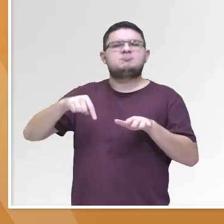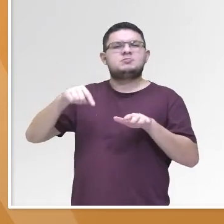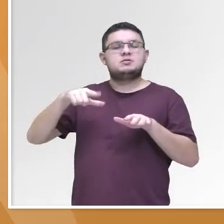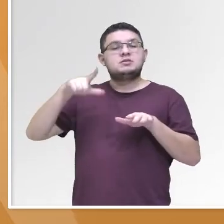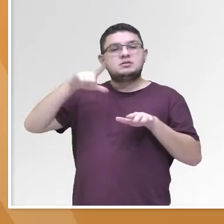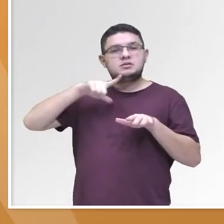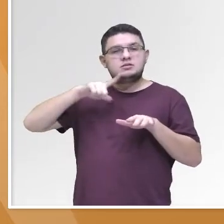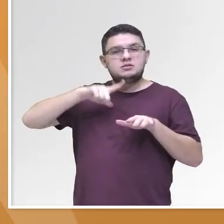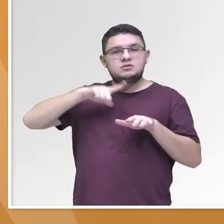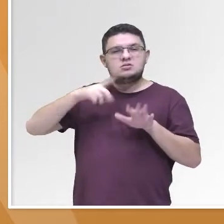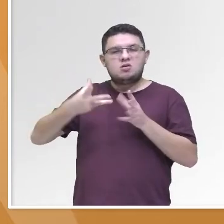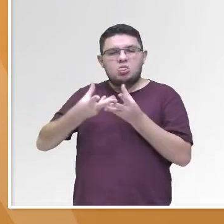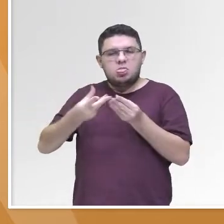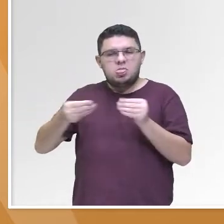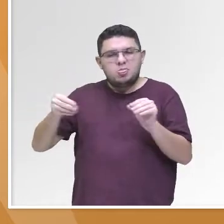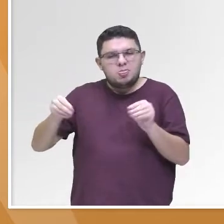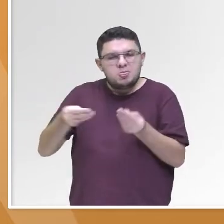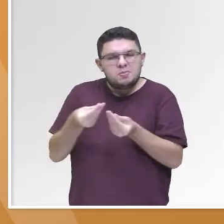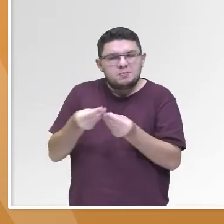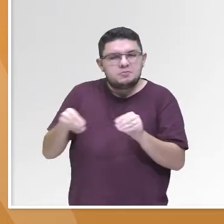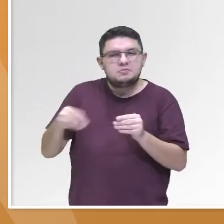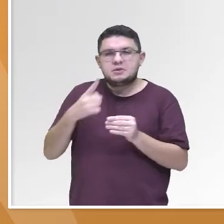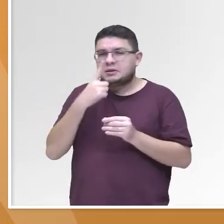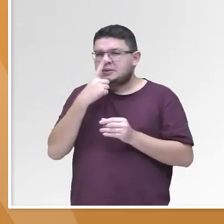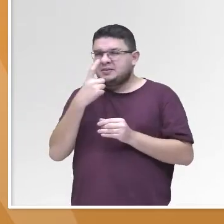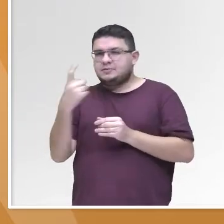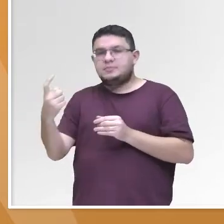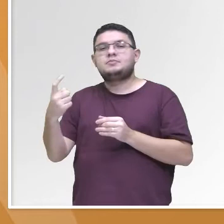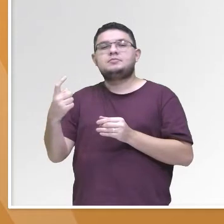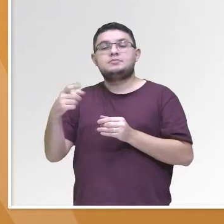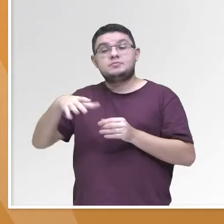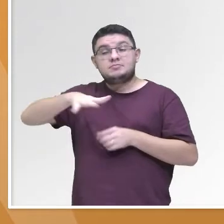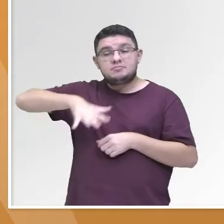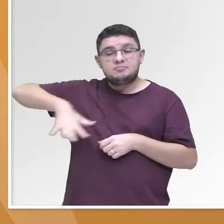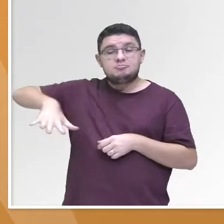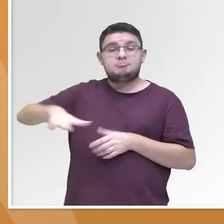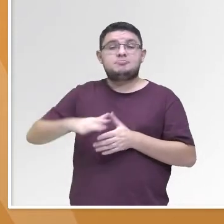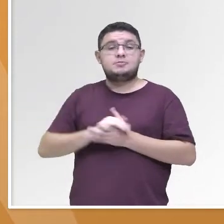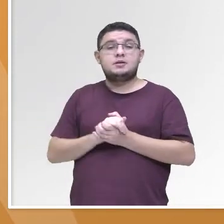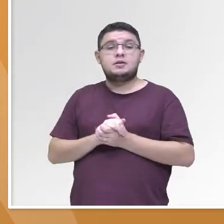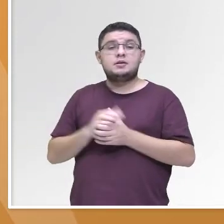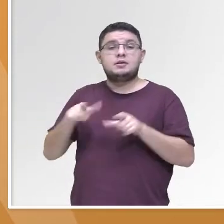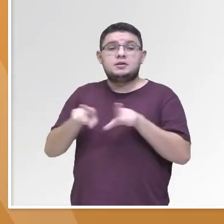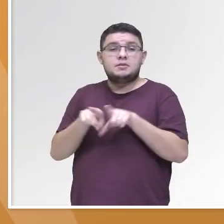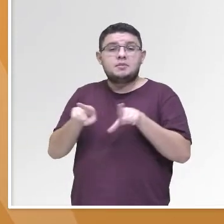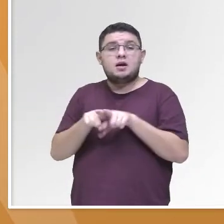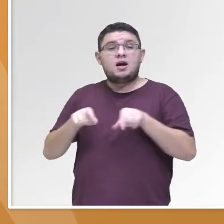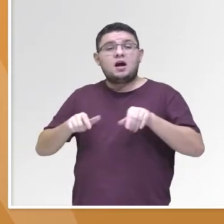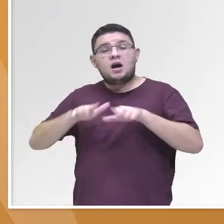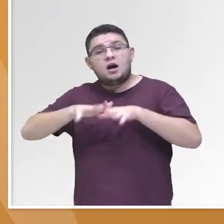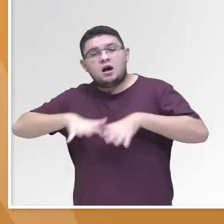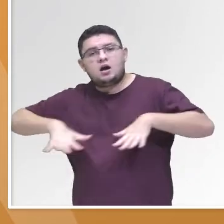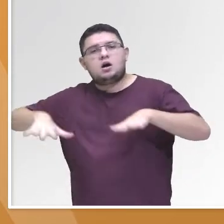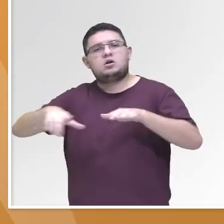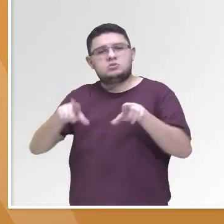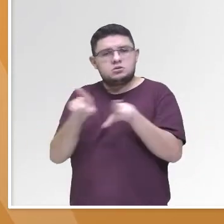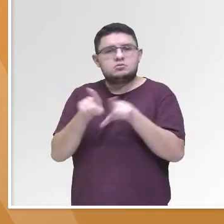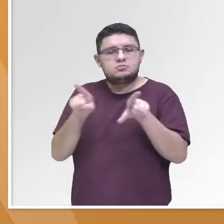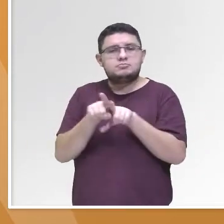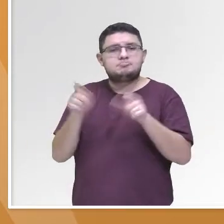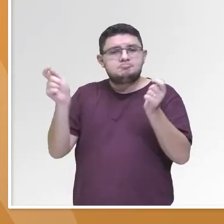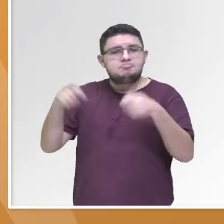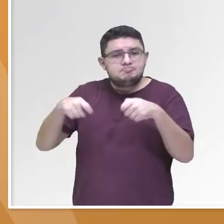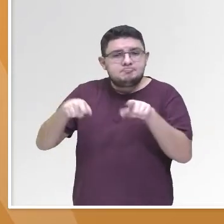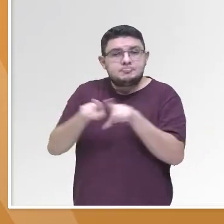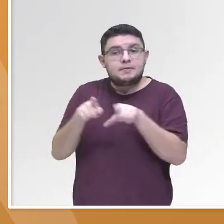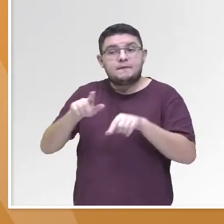área e também o perímetro ali próximo, né? Uma área próxima ali que também pode ser contaminada. E as pessoas,